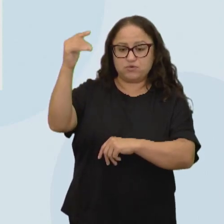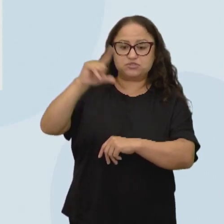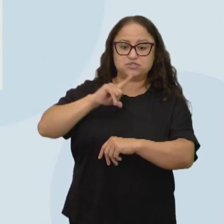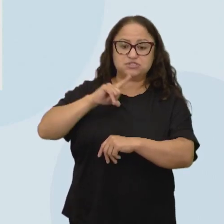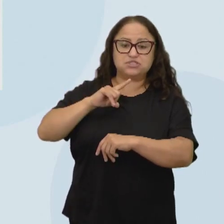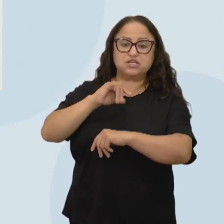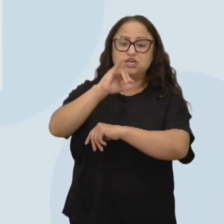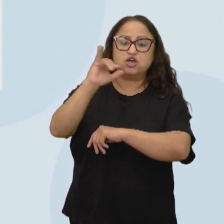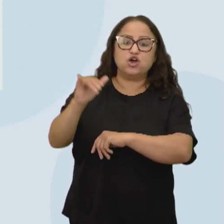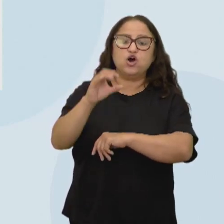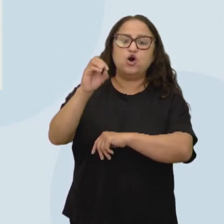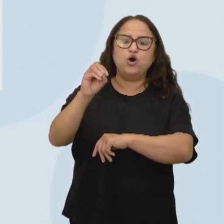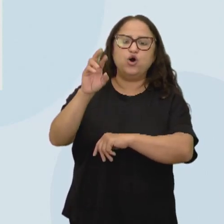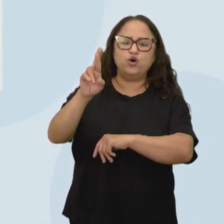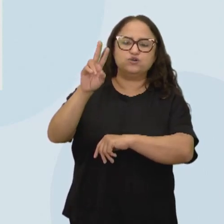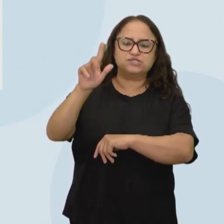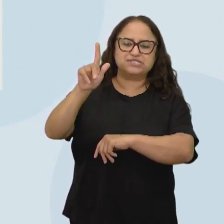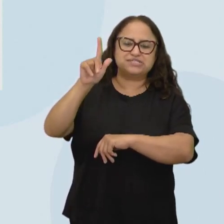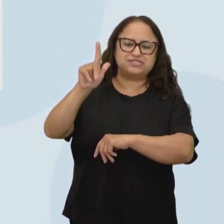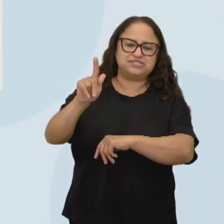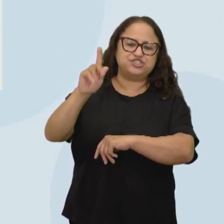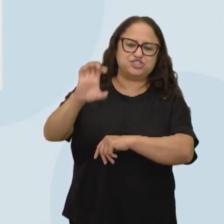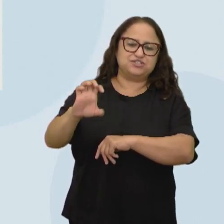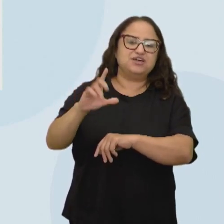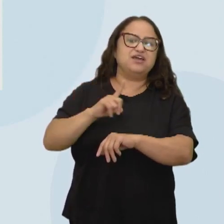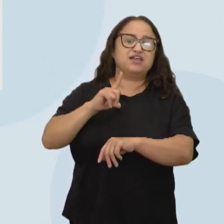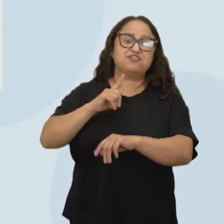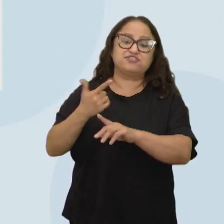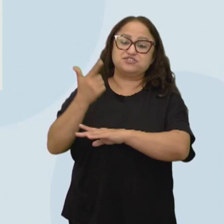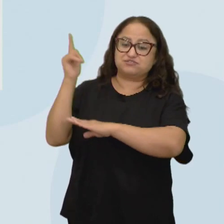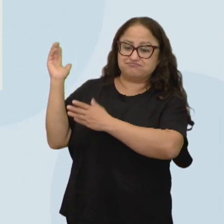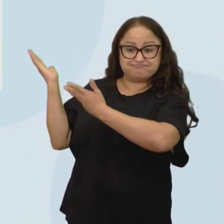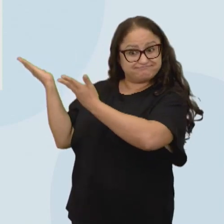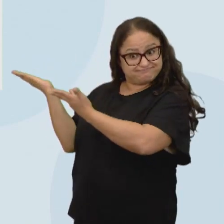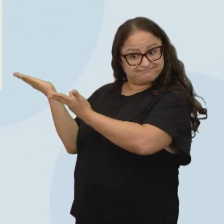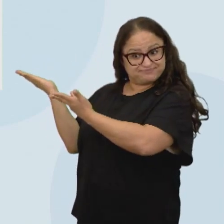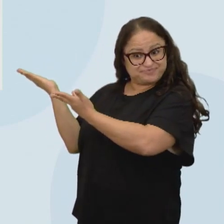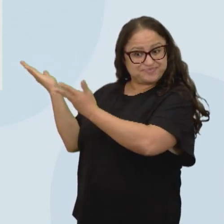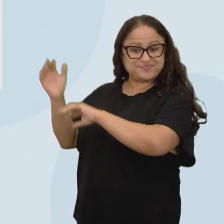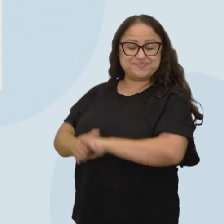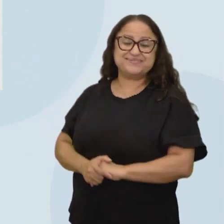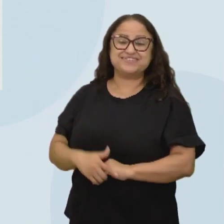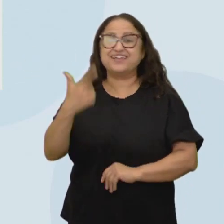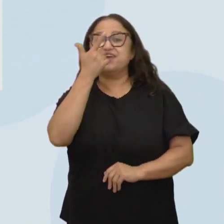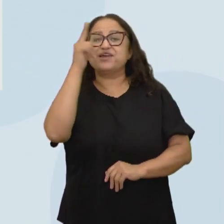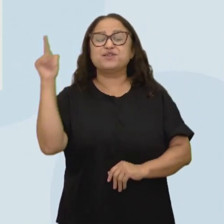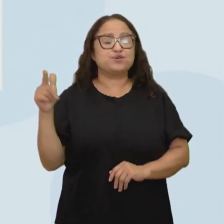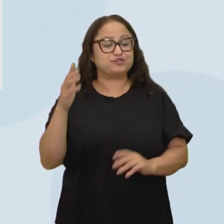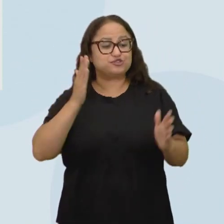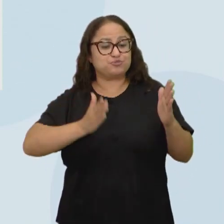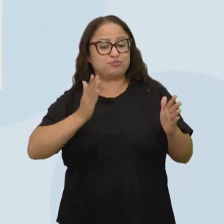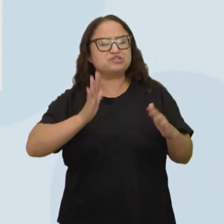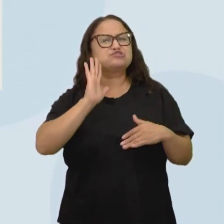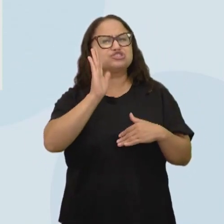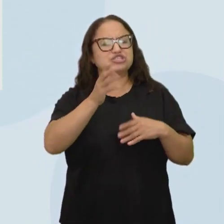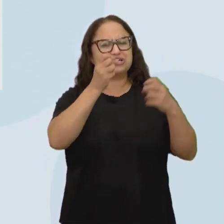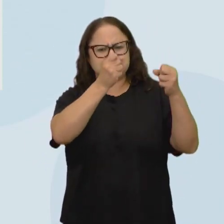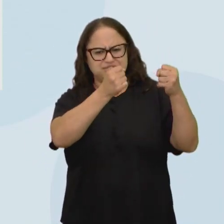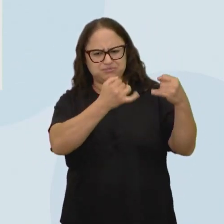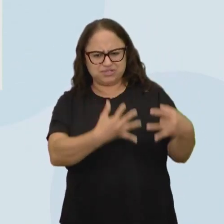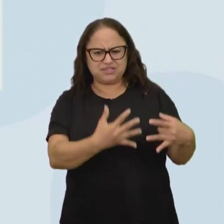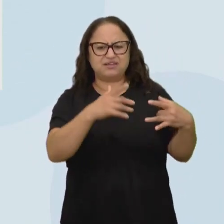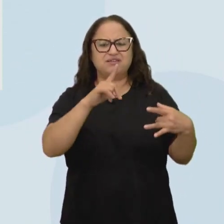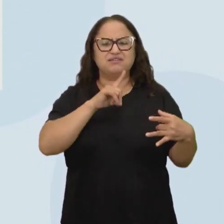Borges. O Dostoiévski, eu já falei para vocês que, em outros momentos, em outras aulas diversas, já falei